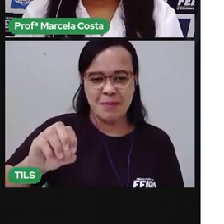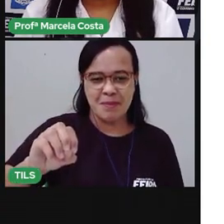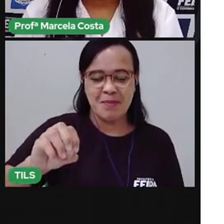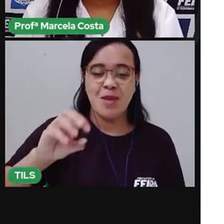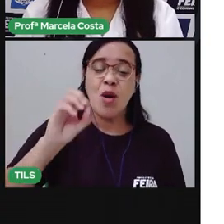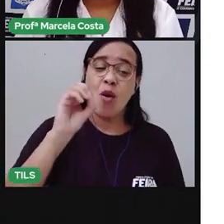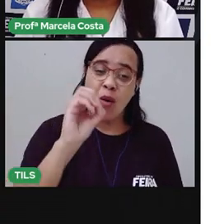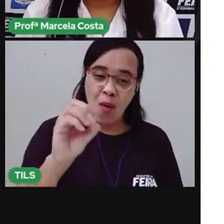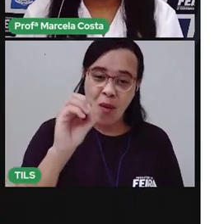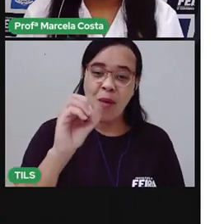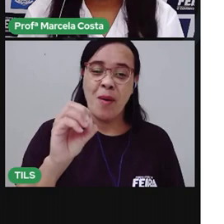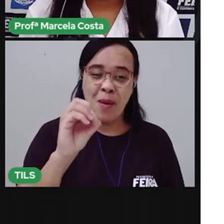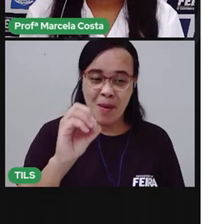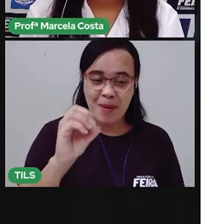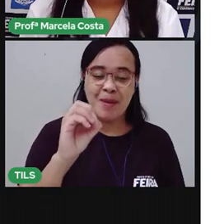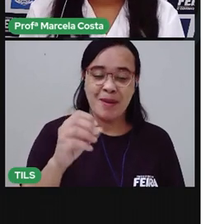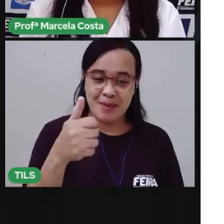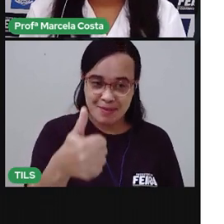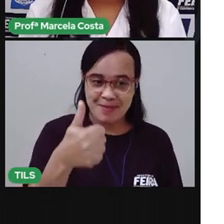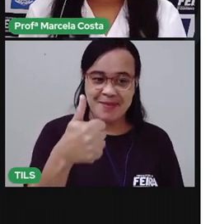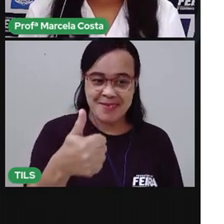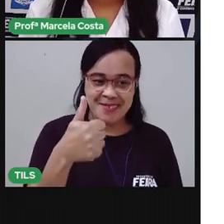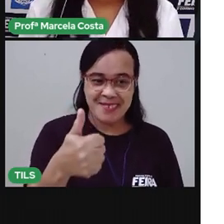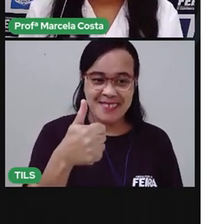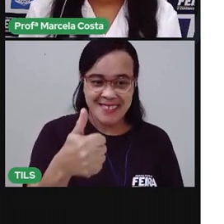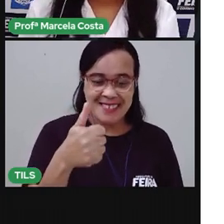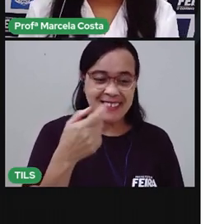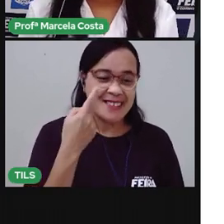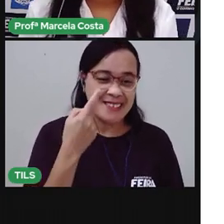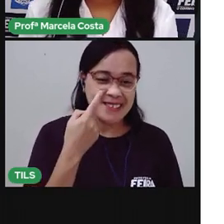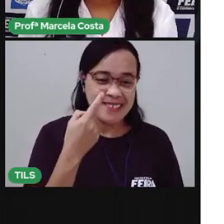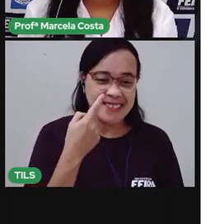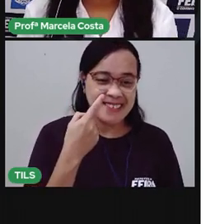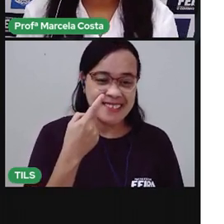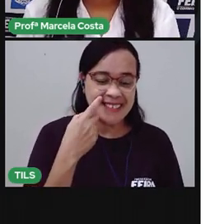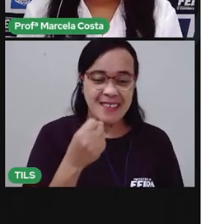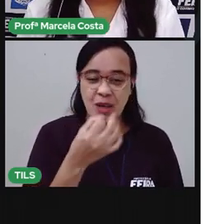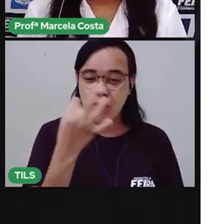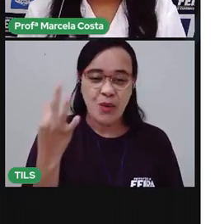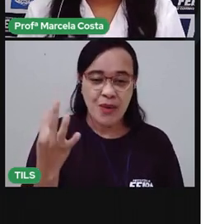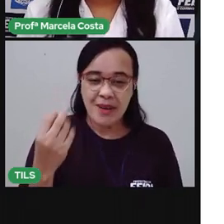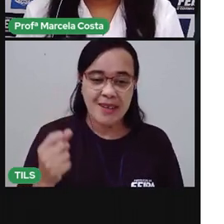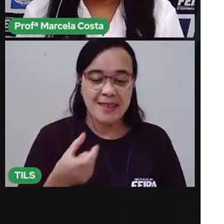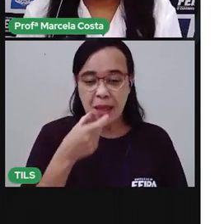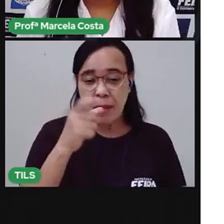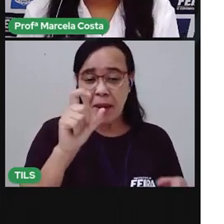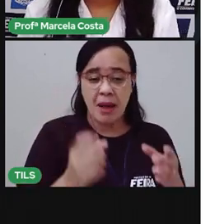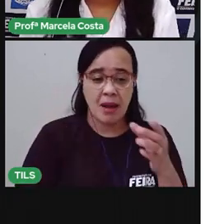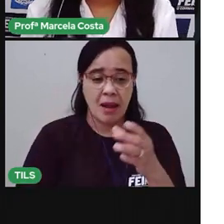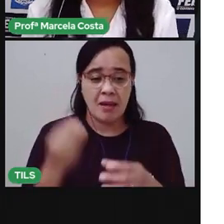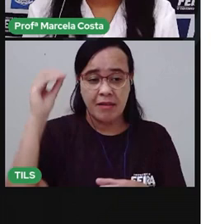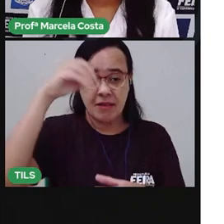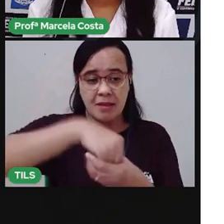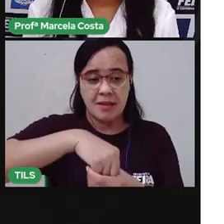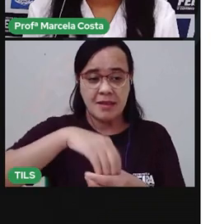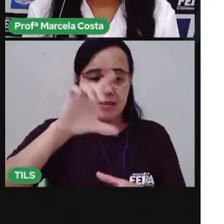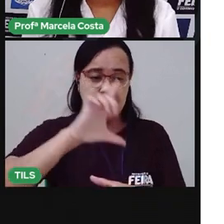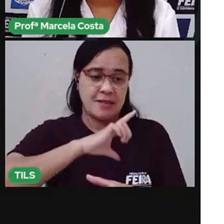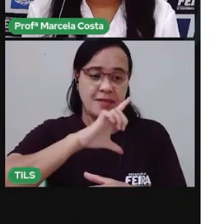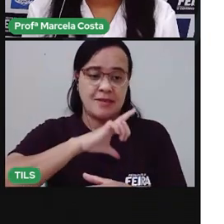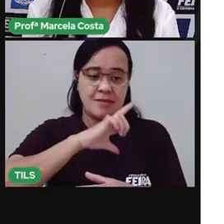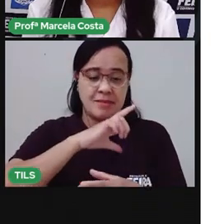e eu ó é isso vamos ver quantas sílabas tem essa palavra